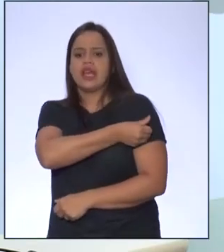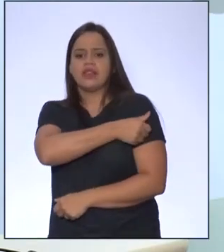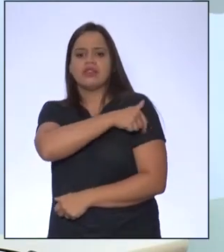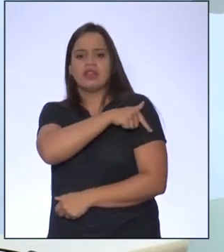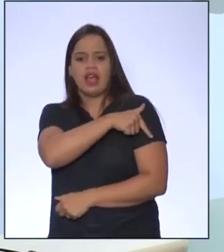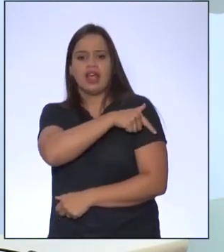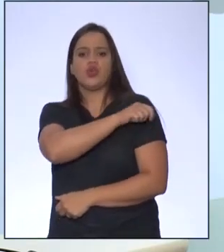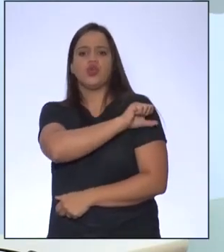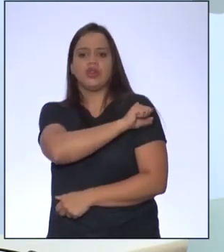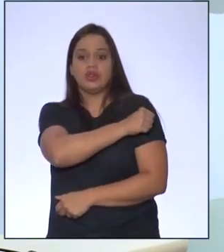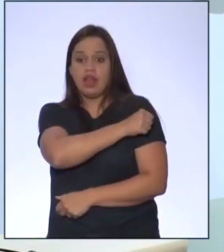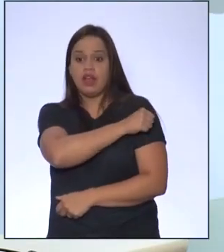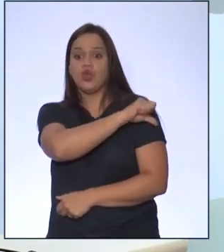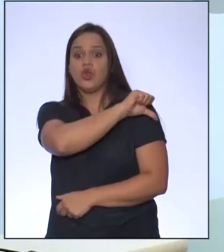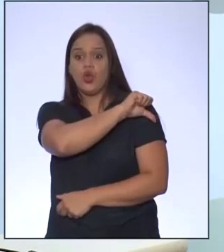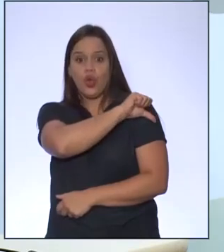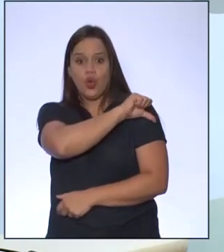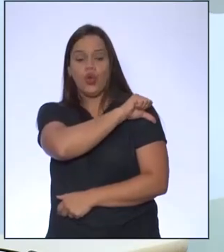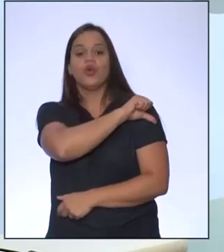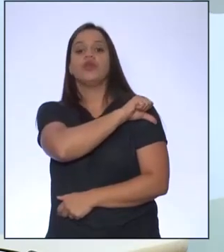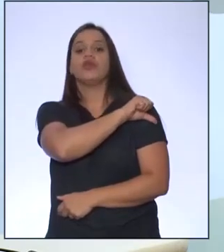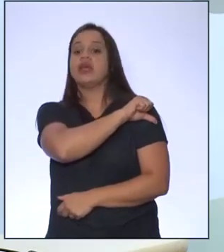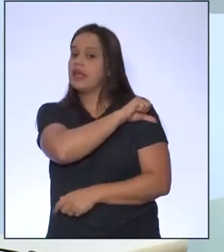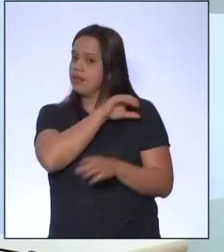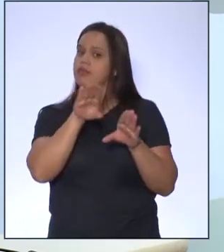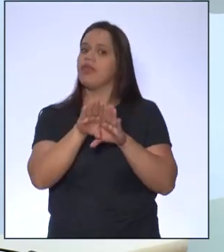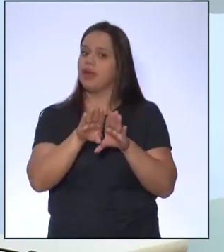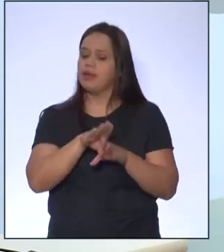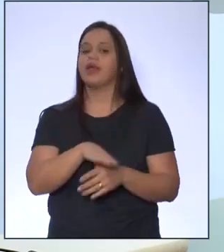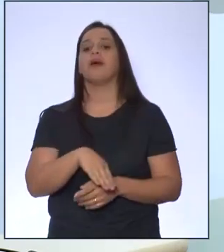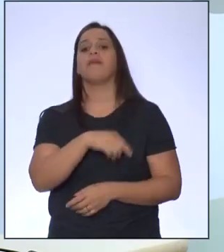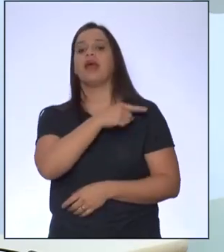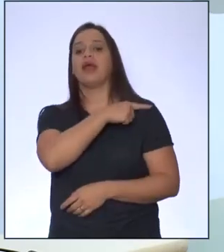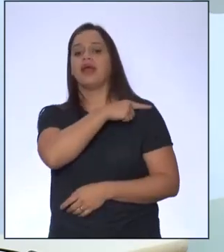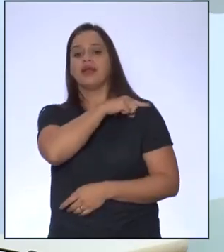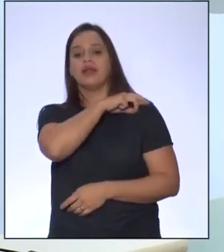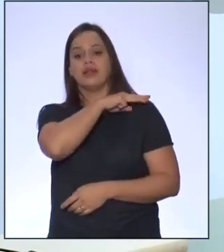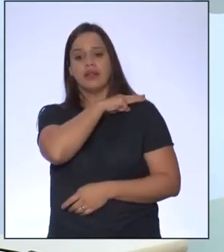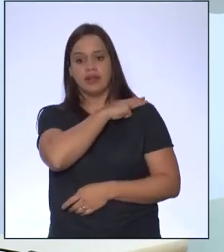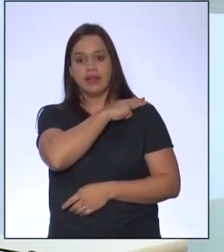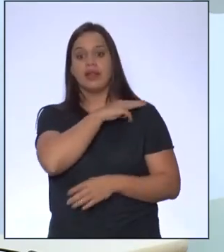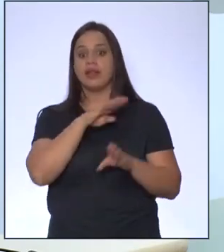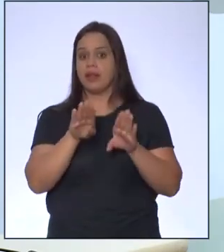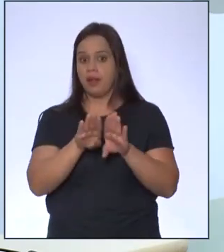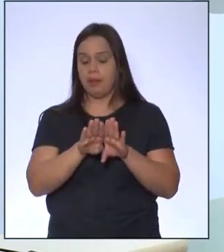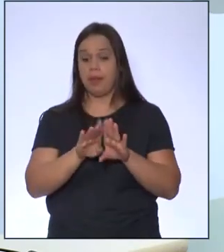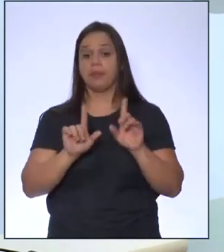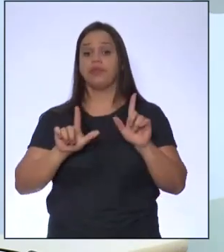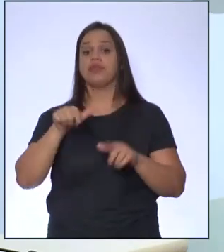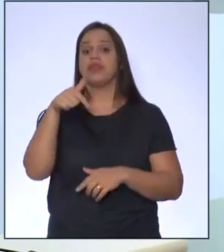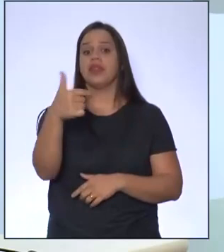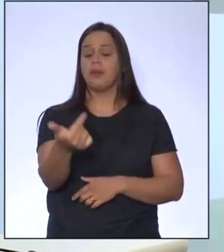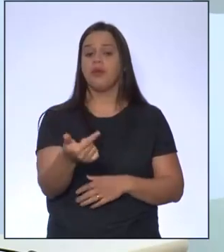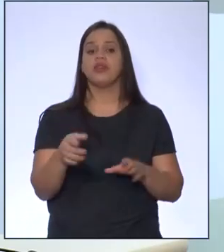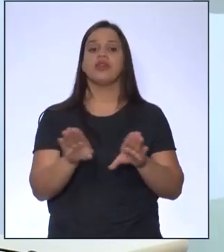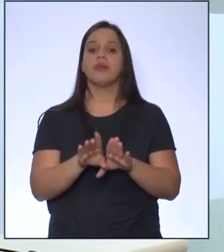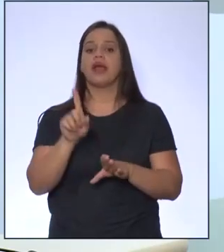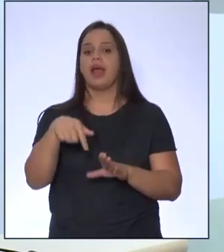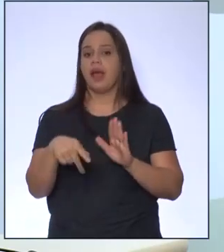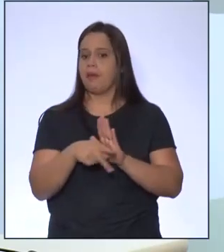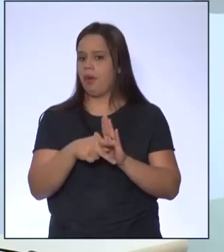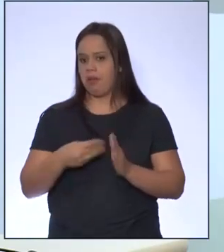no 7º, no 8º, no 9º ano e também no ensino médio. E depois, faz parte do